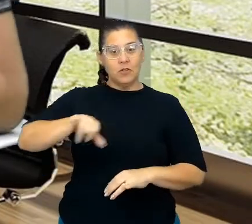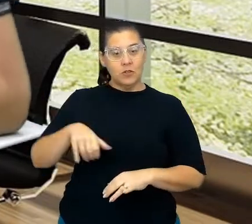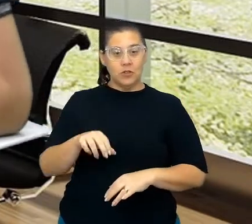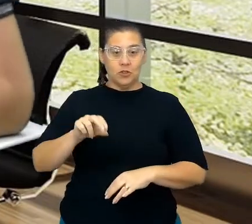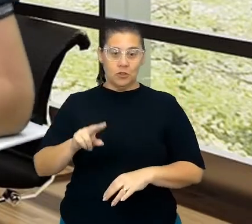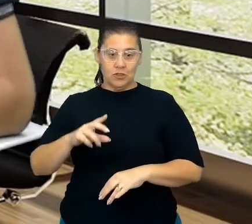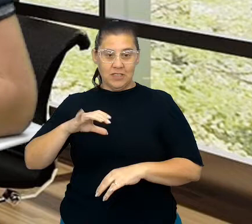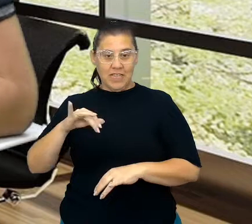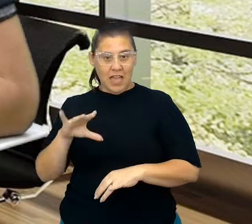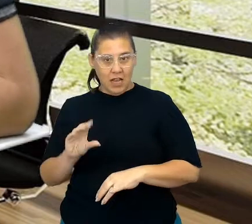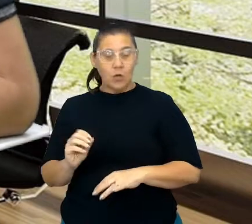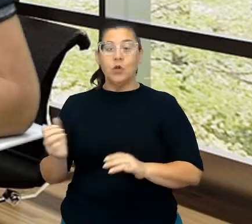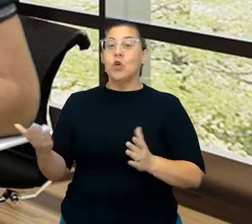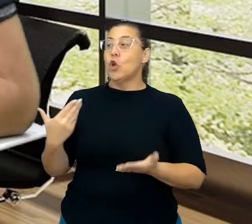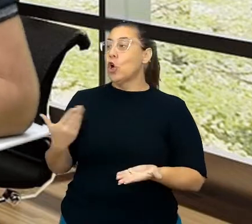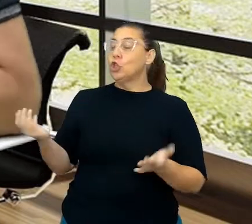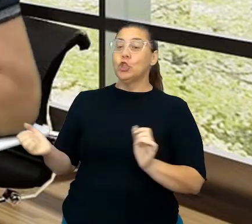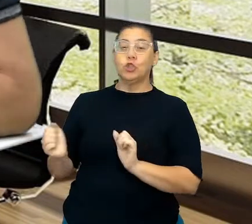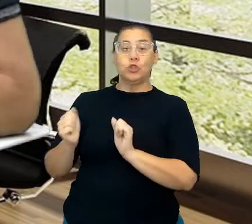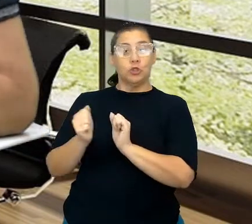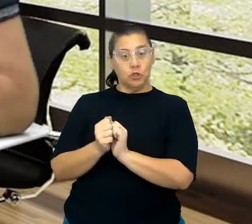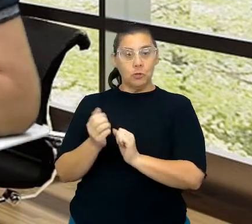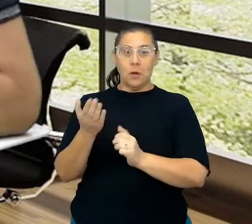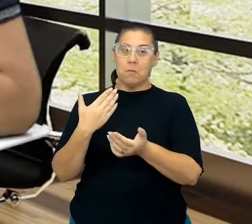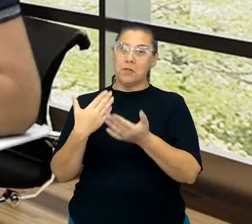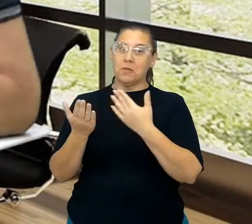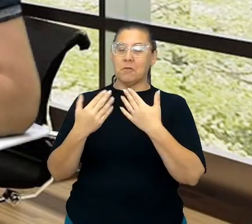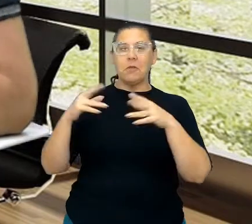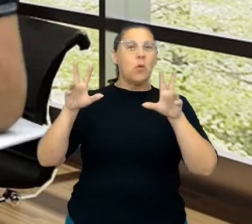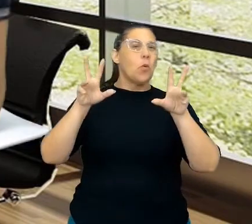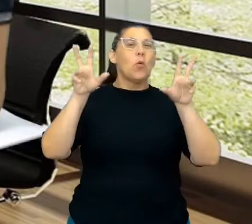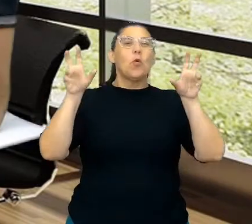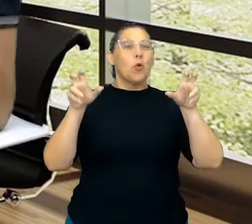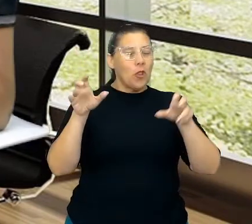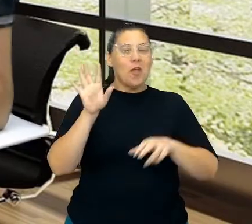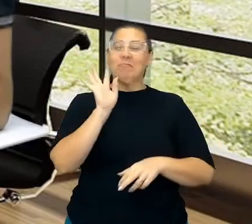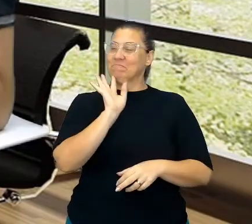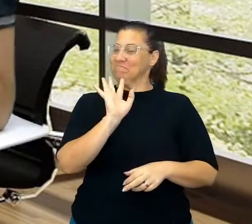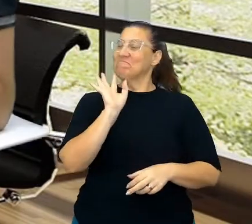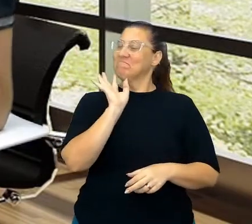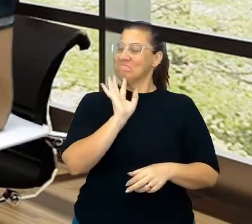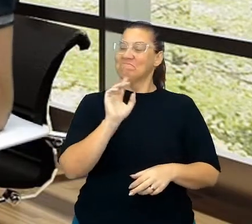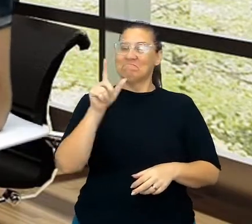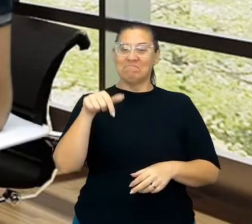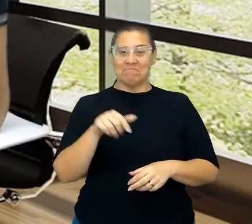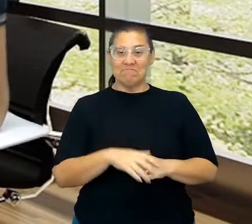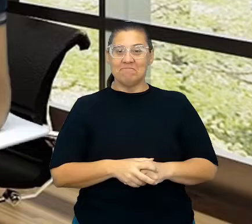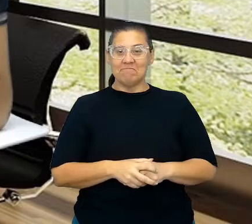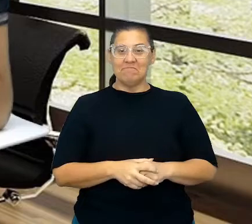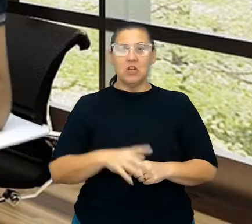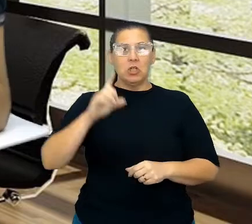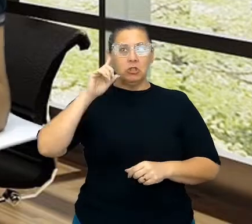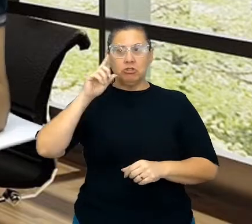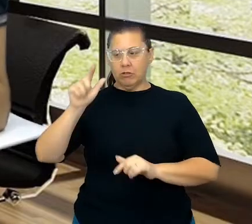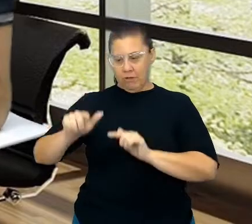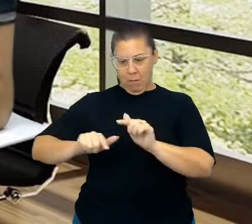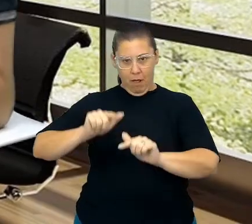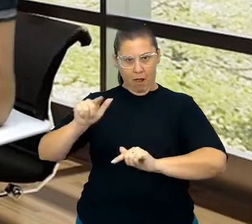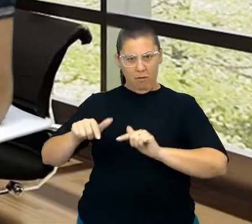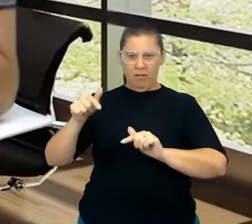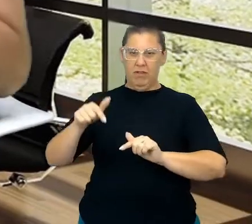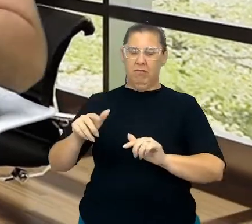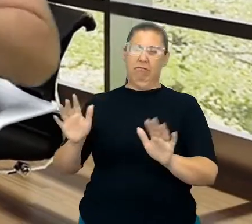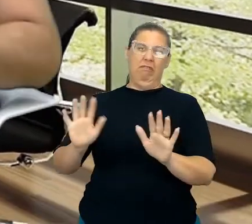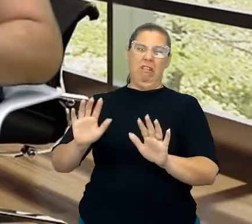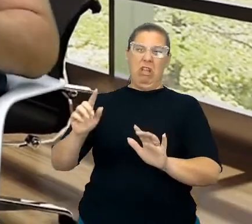Giocélio e estou hoje com vocês aqui para a gente falar sobre um assunto muito bacana, que é Dia do Trabalho.